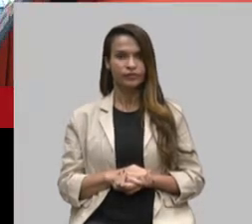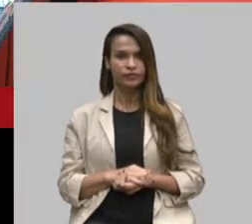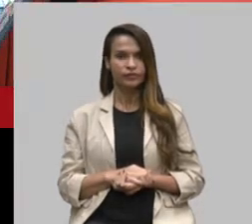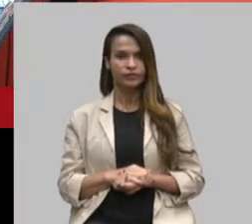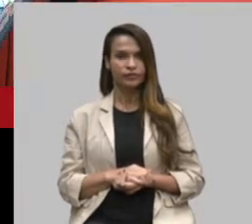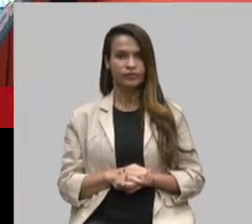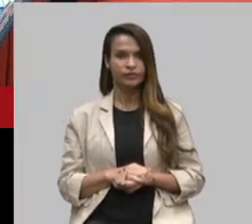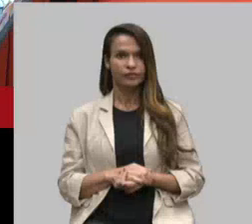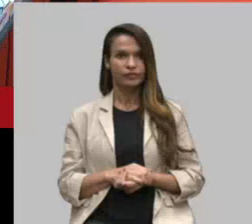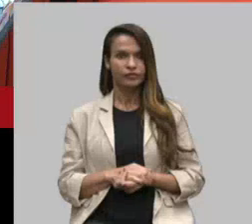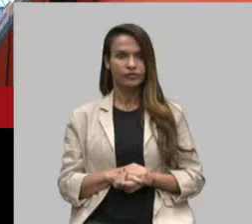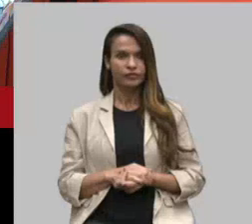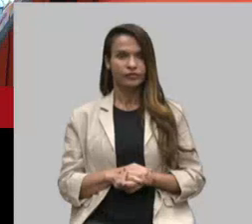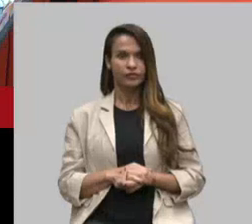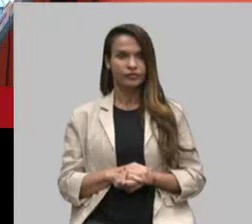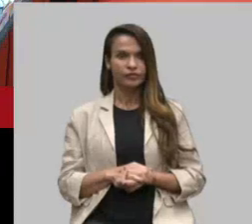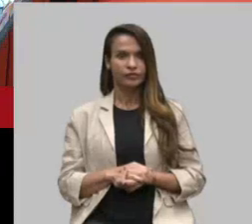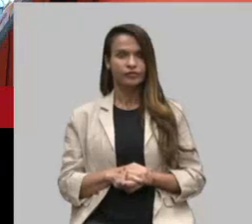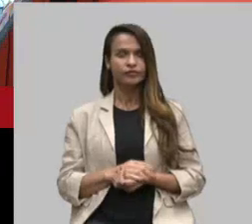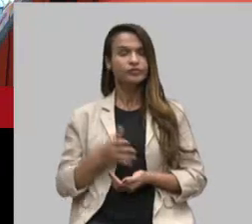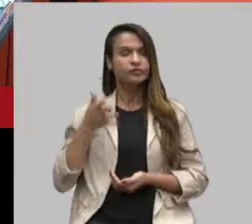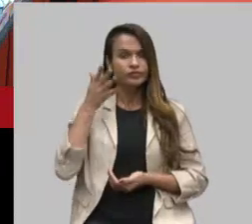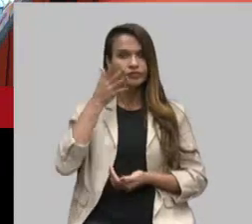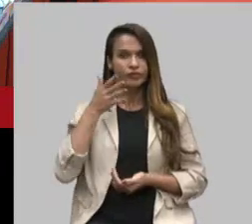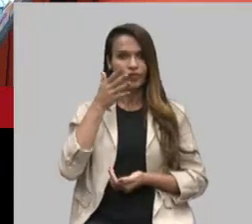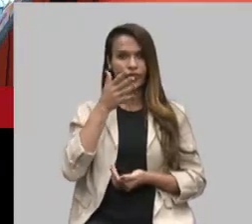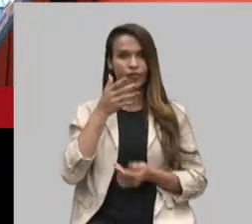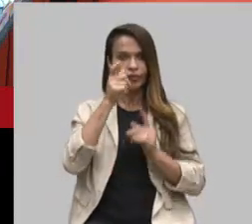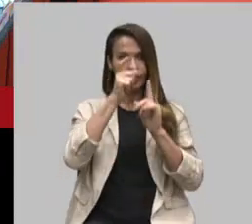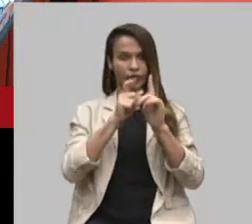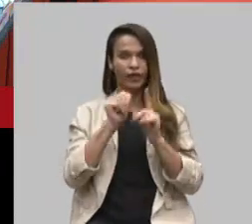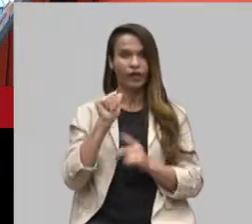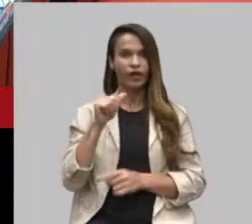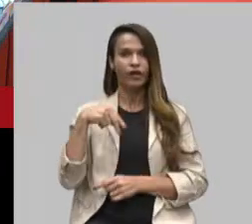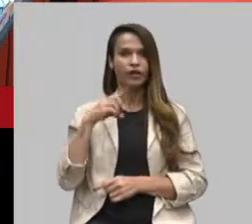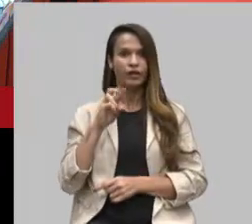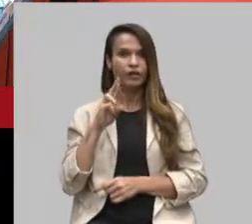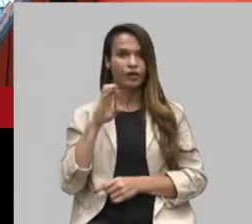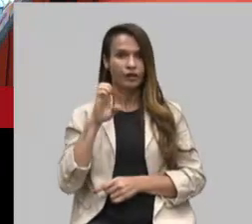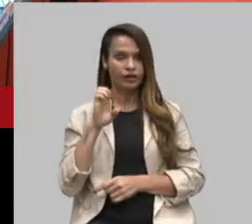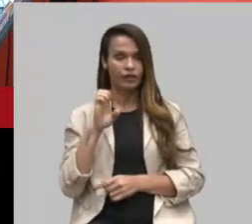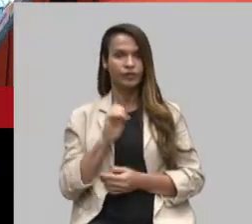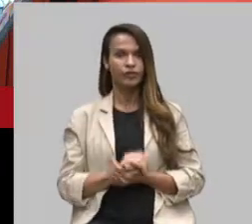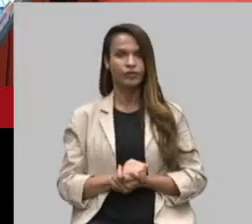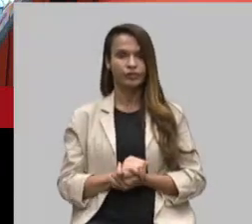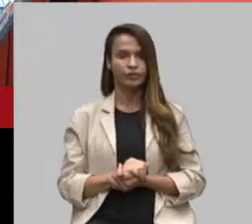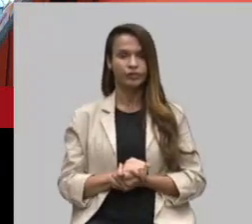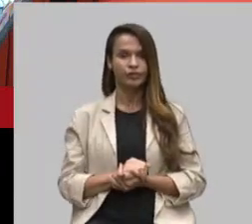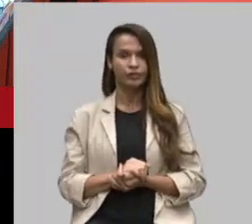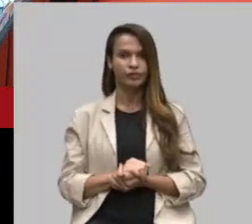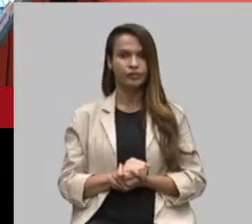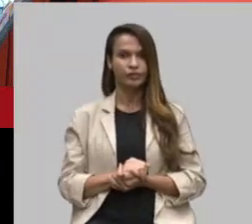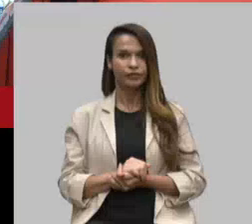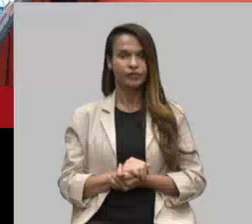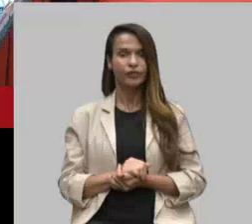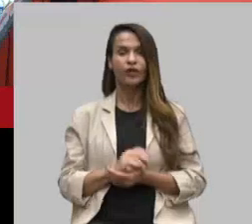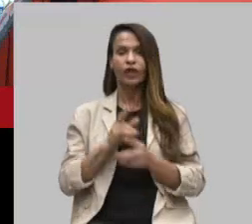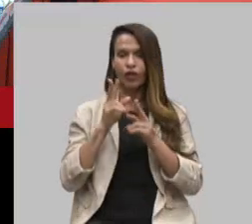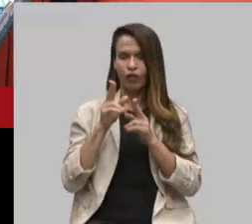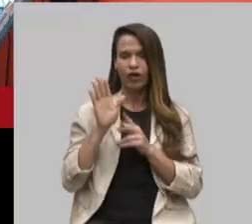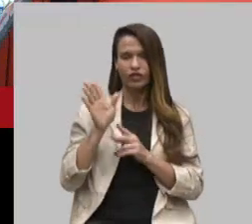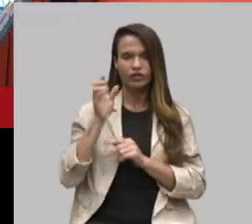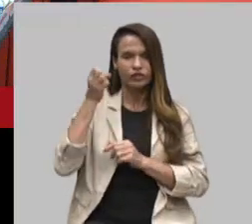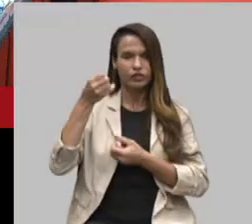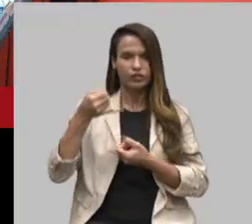ok passo a fala então para o André sou o André stina como a querida disse essa já